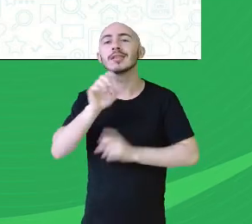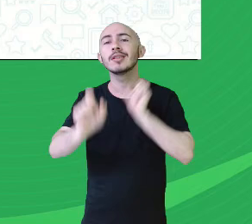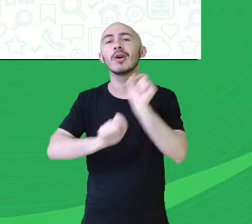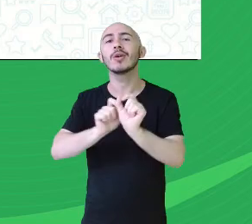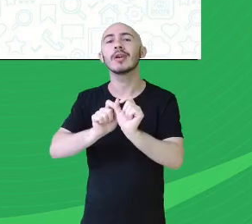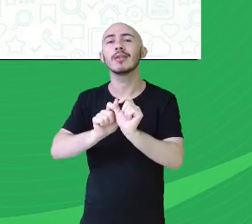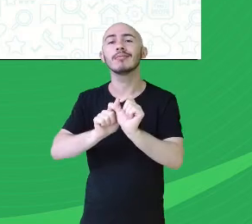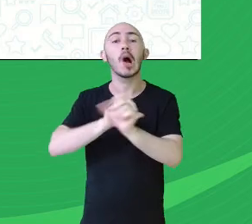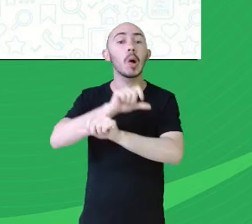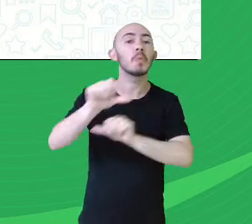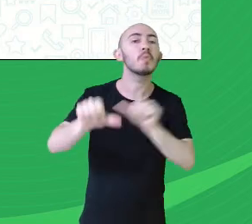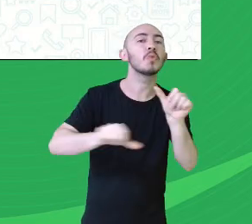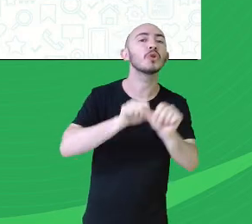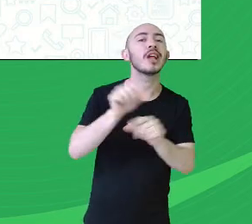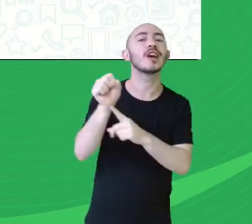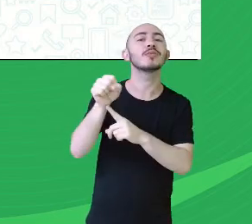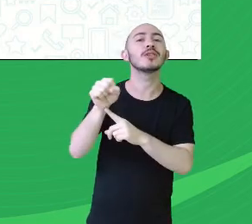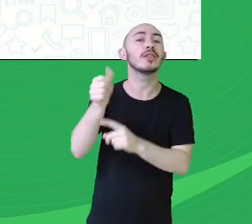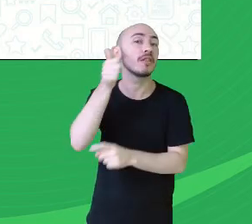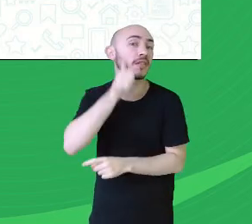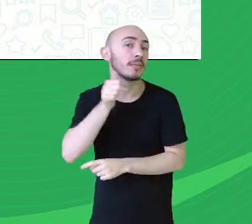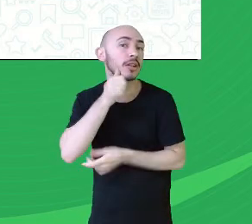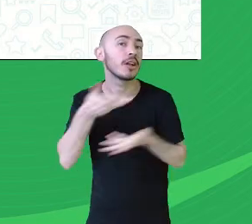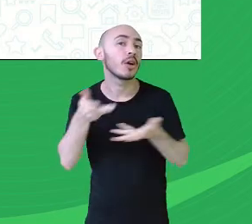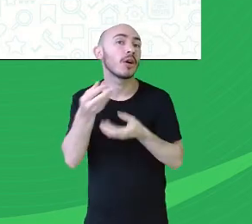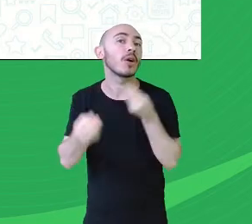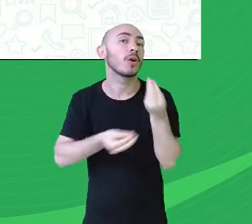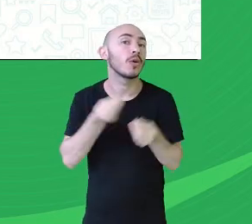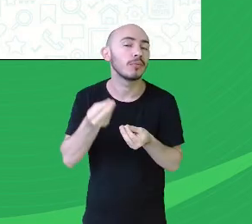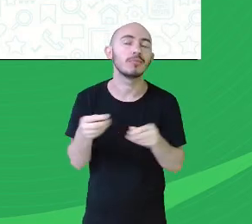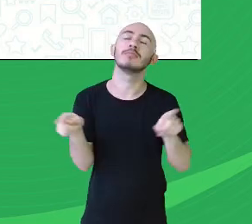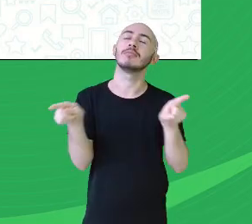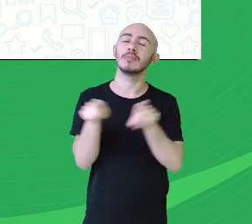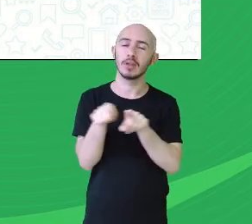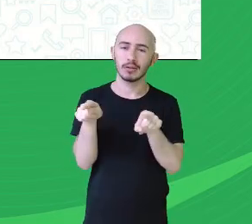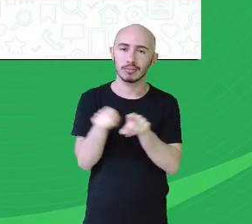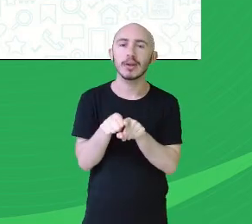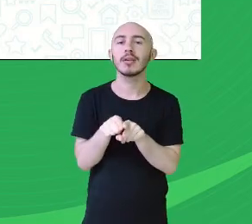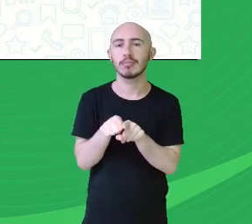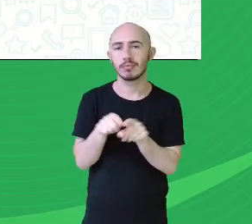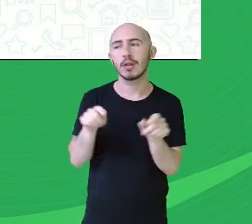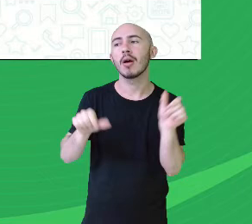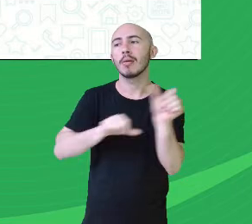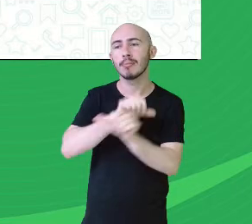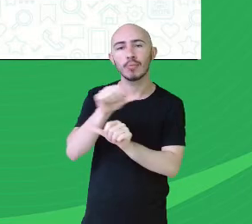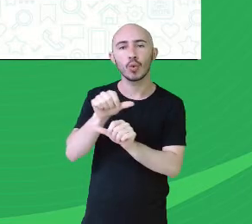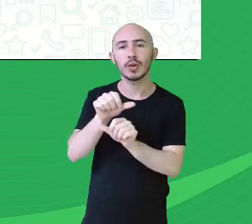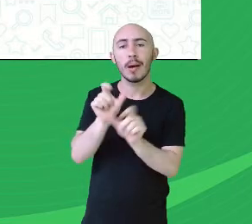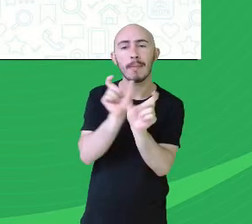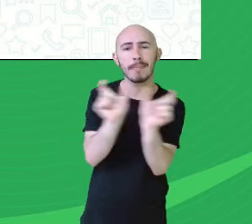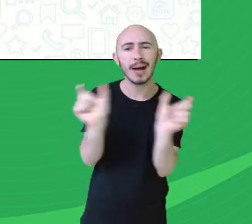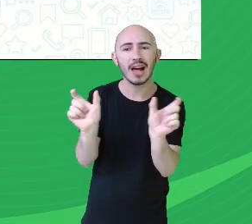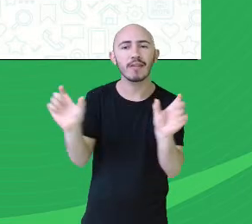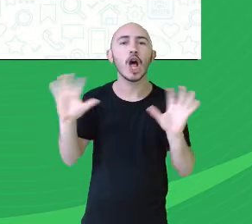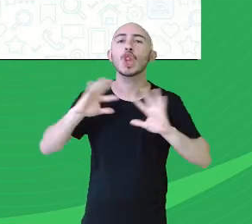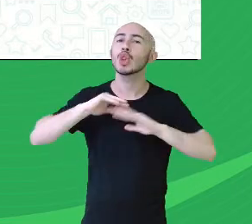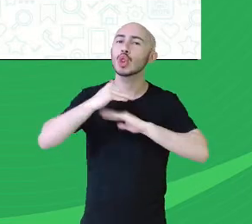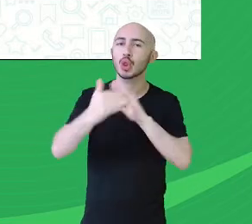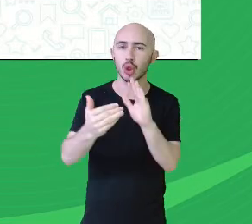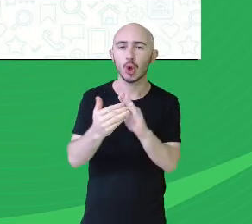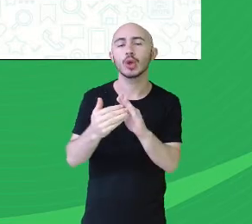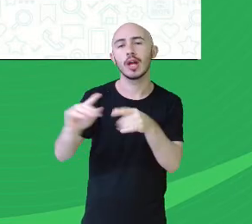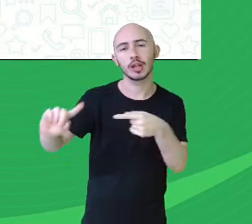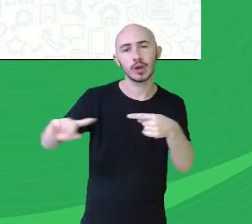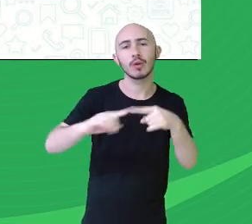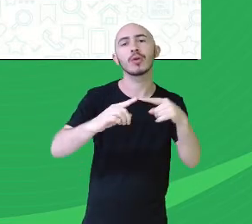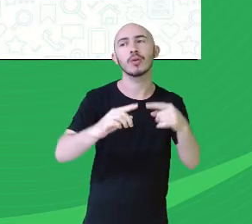quiser alterar esse substantivo para o feminino, então eu também vou alterar todas as palavras que concordam com ele. E